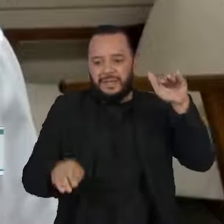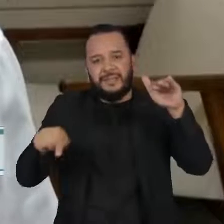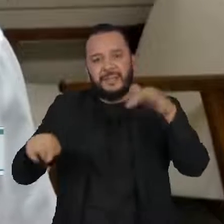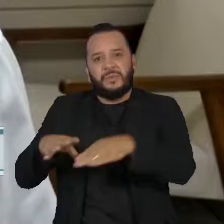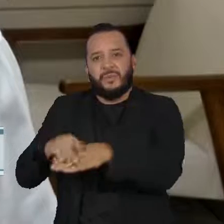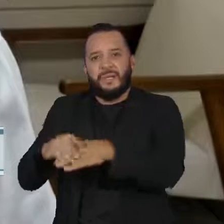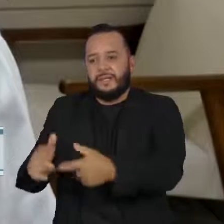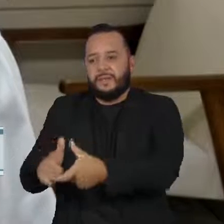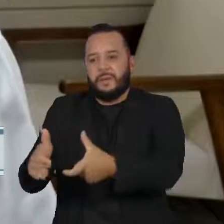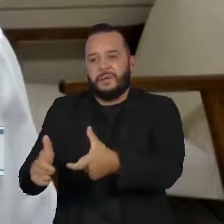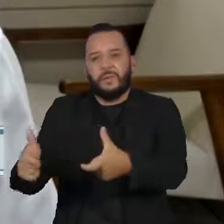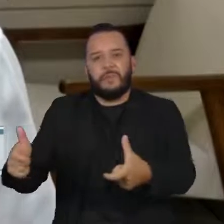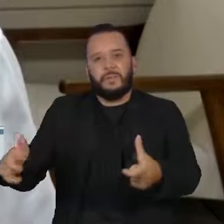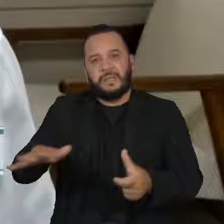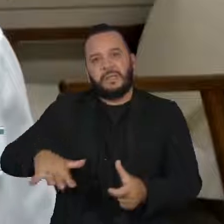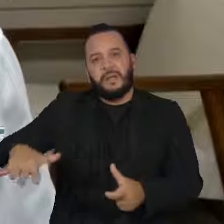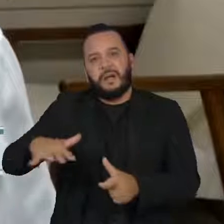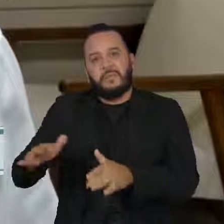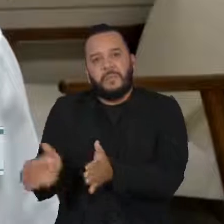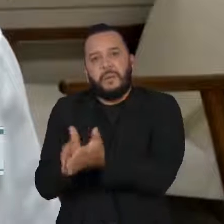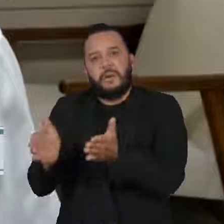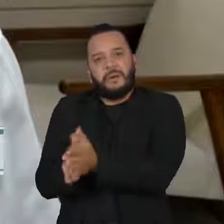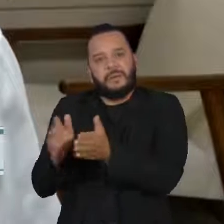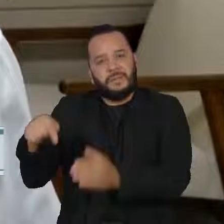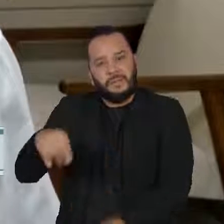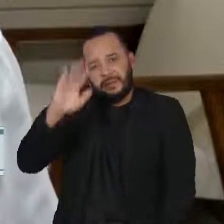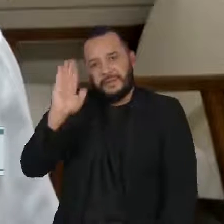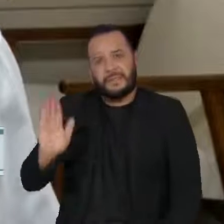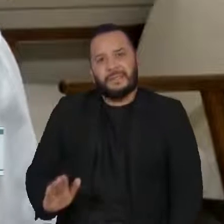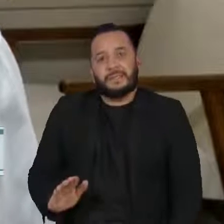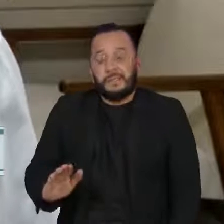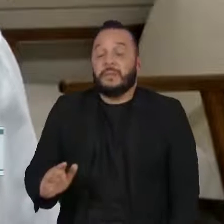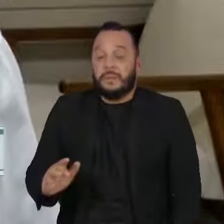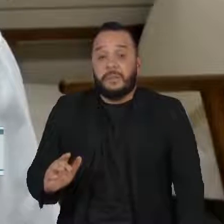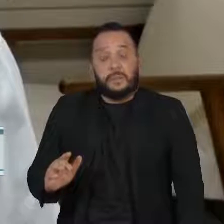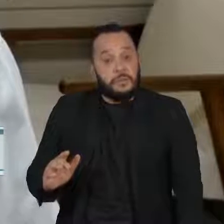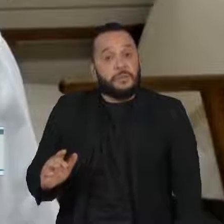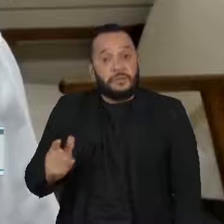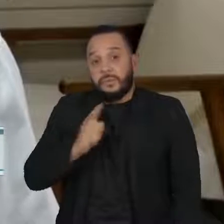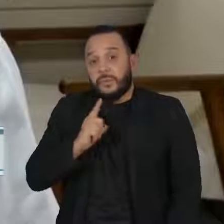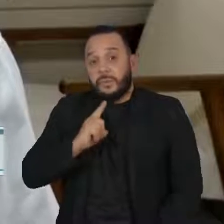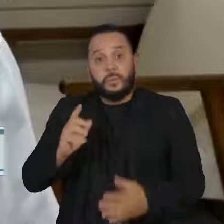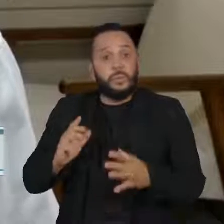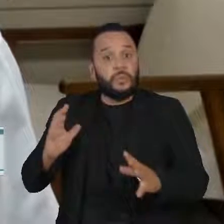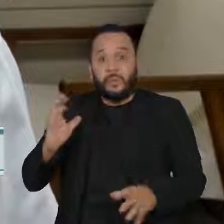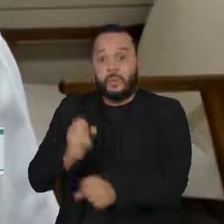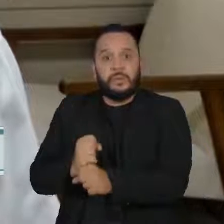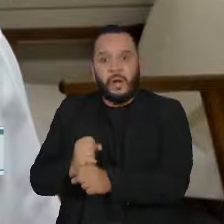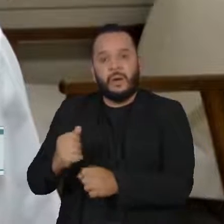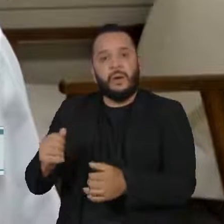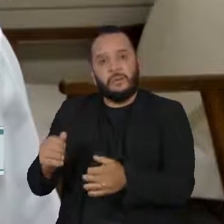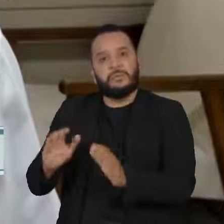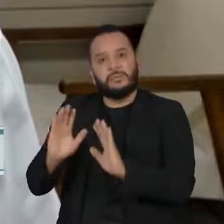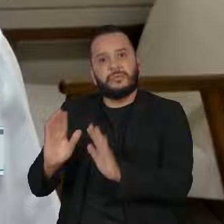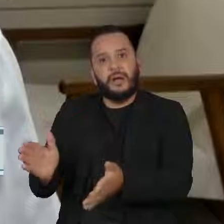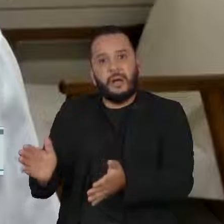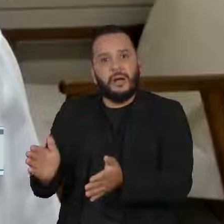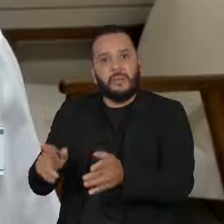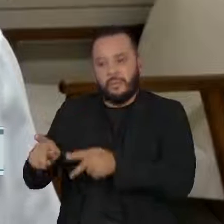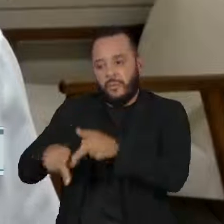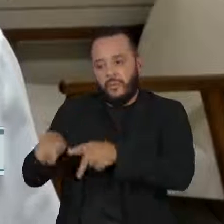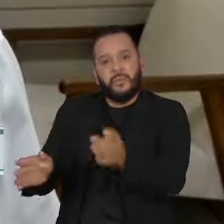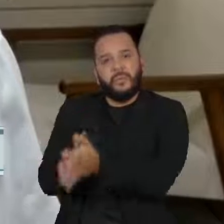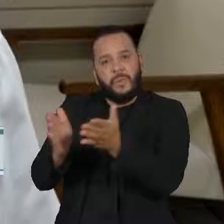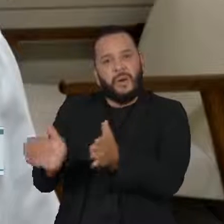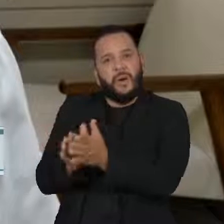populações vulnerabilizadas. Então, aqui no Brasil, a incidência, o número de casos nessa população é maior. A